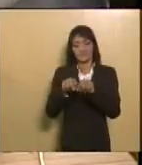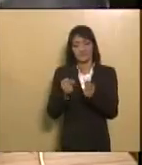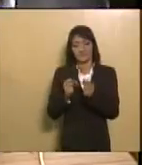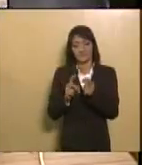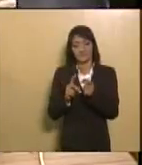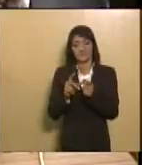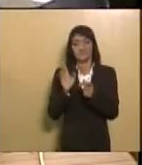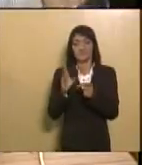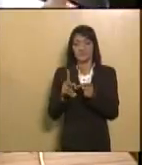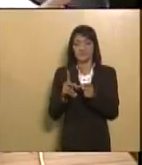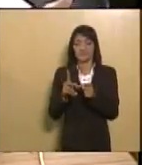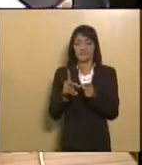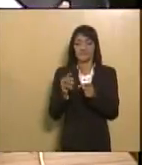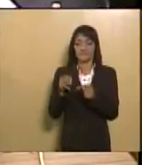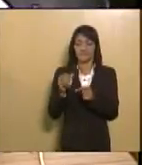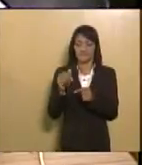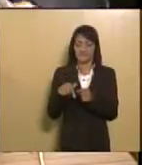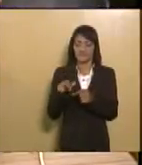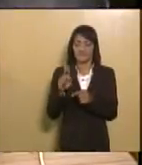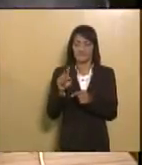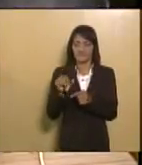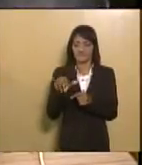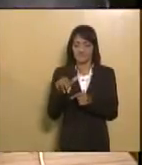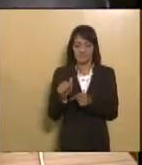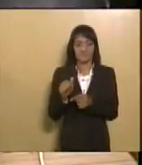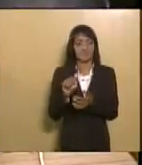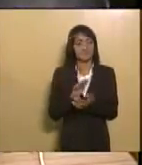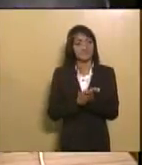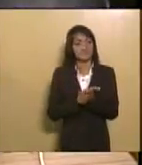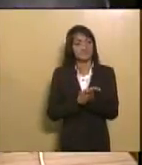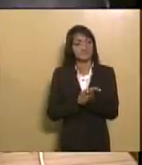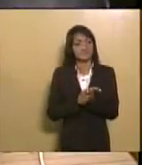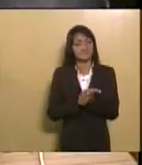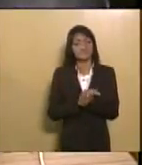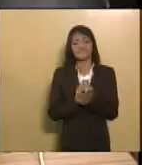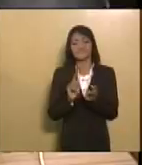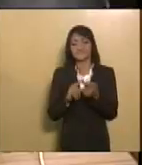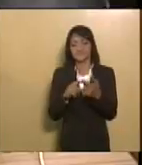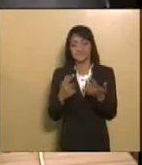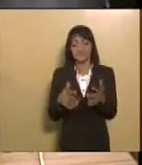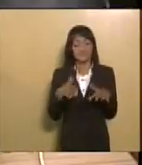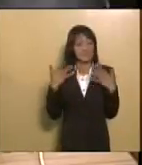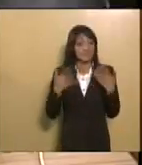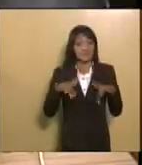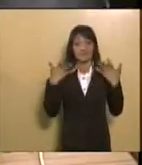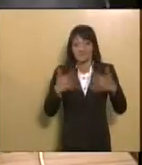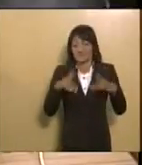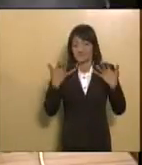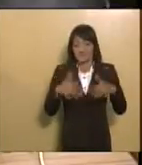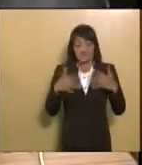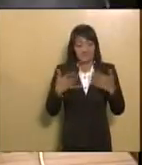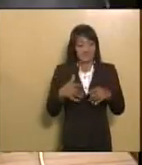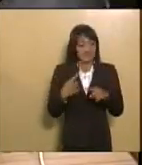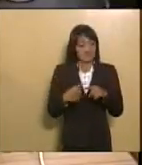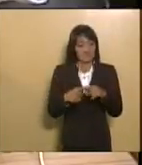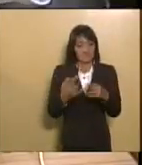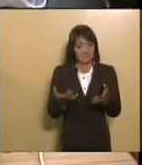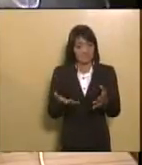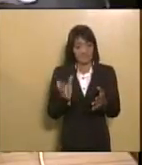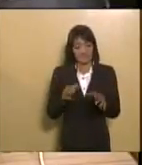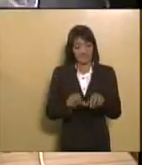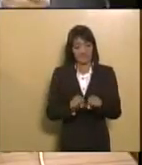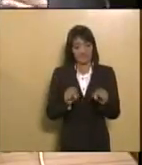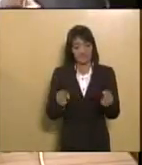assistida e que está fazendo um tratamento lá no hospital e, assim, desesperada, porque já quebrou